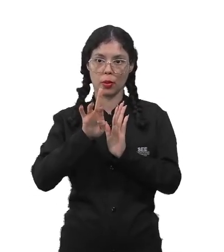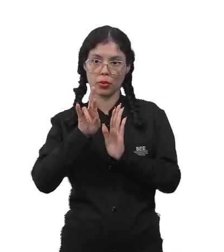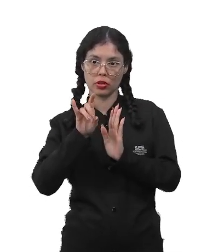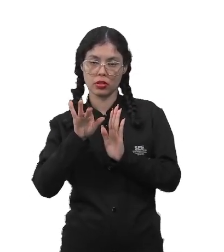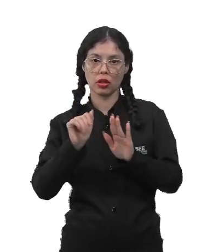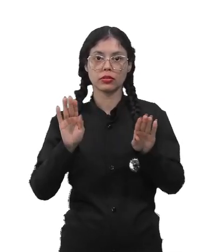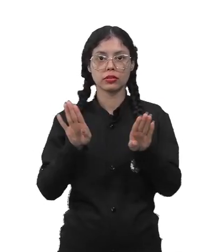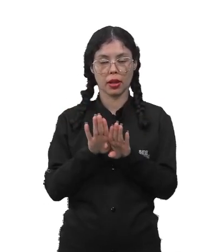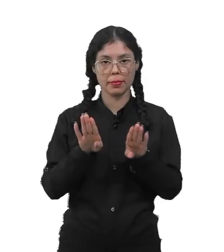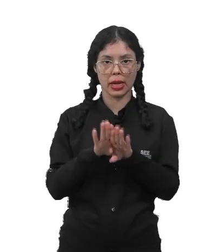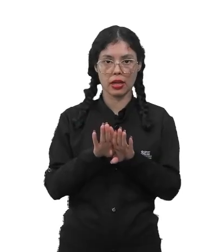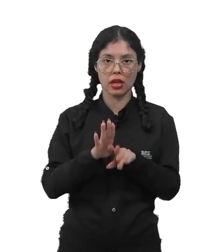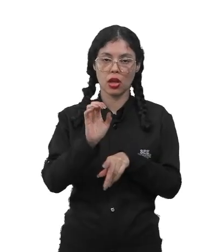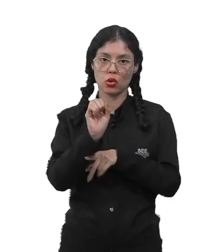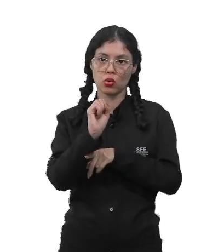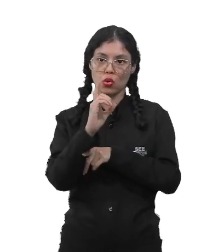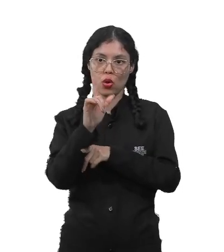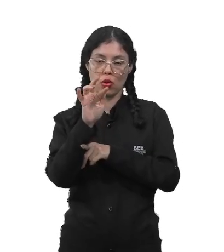ebulição e também a